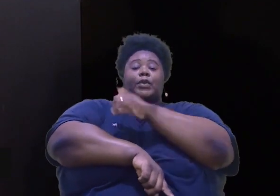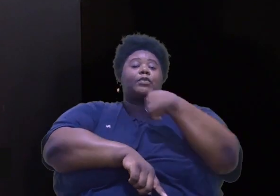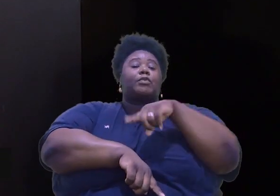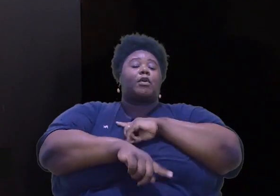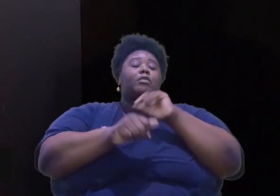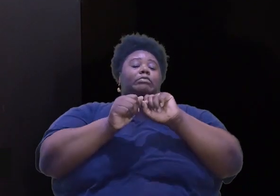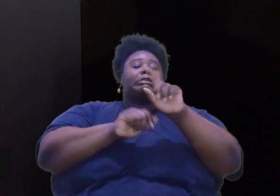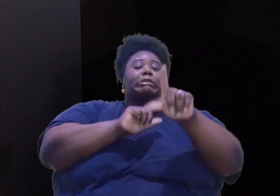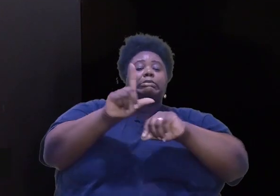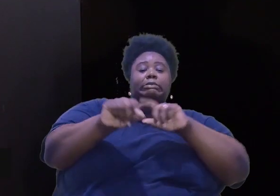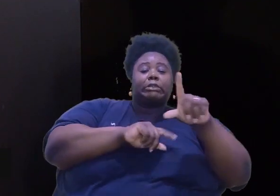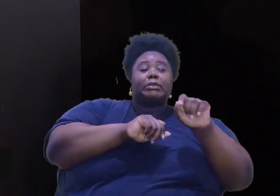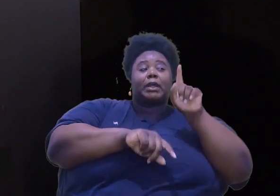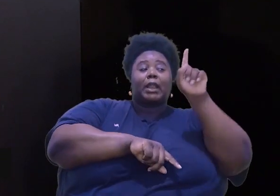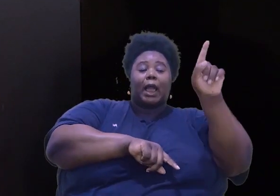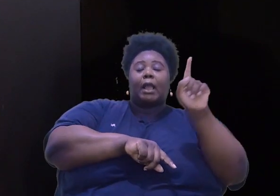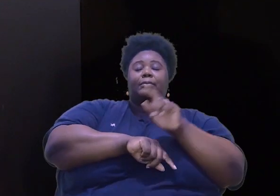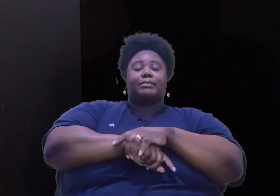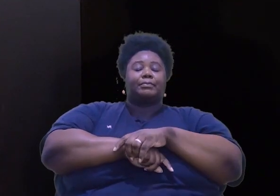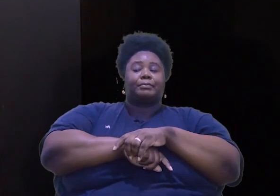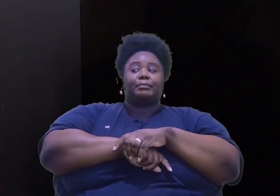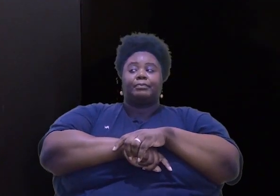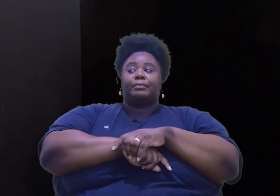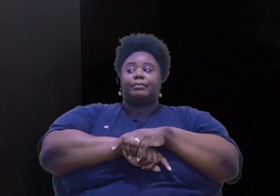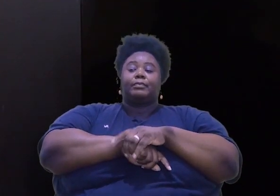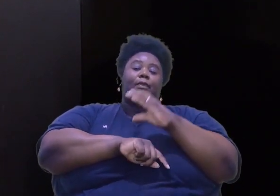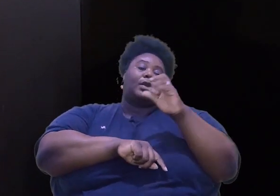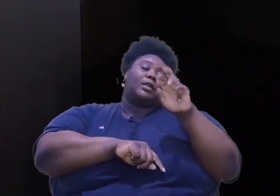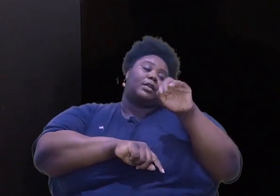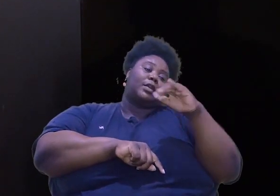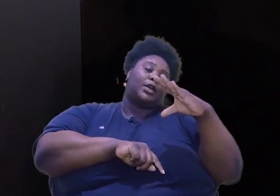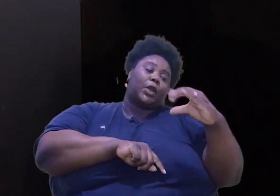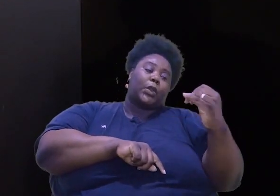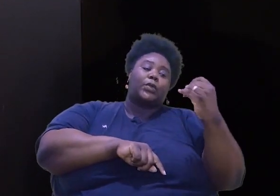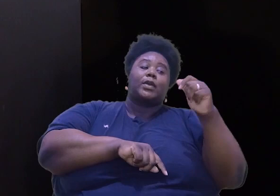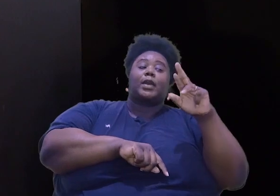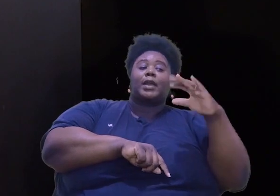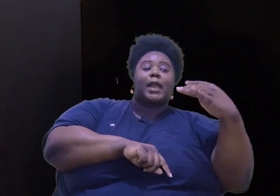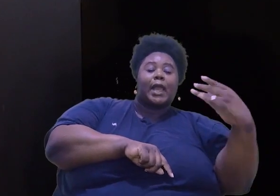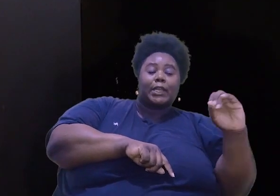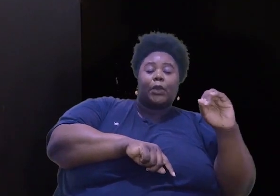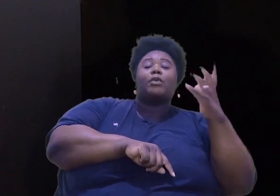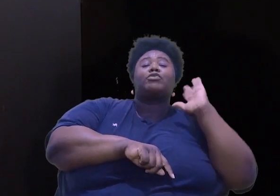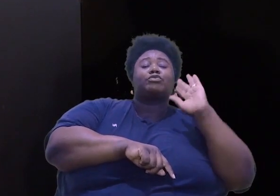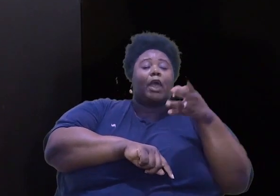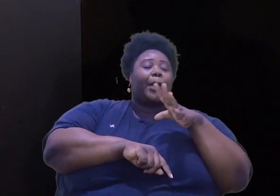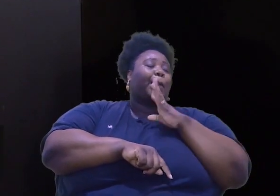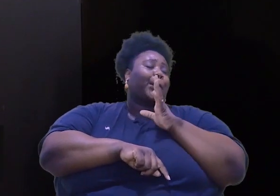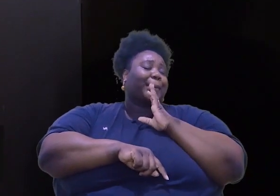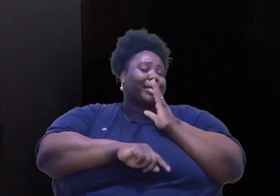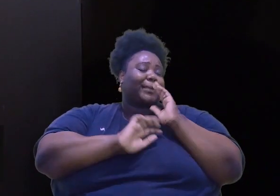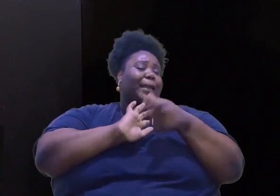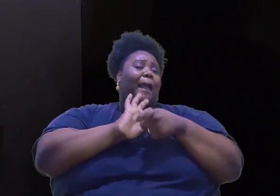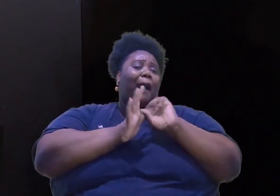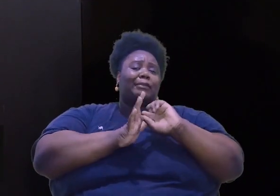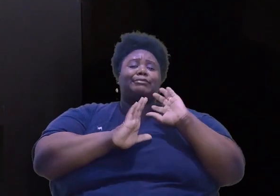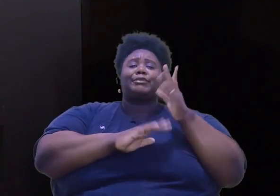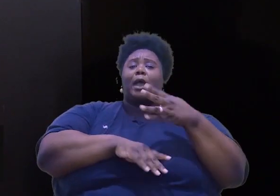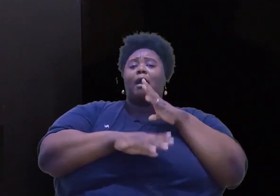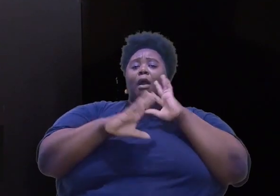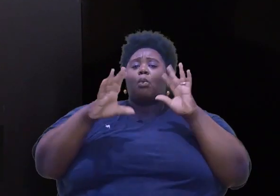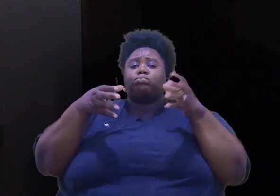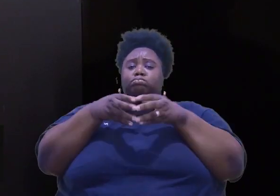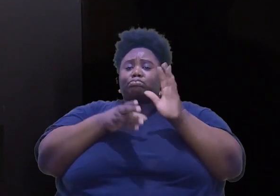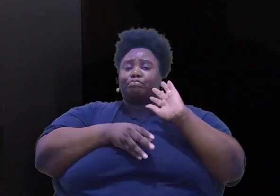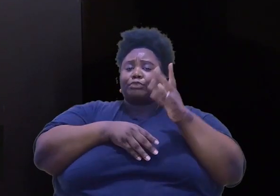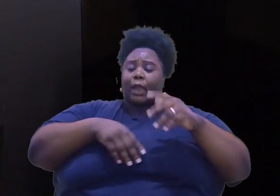curadoria lá numa chamada Crônicas Cariocas. Então eu já conhecia a Conceição, conhecia a equipe da